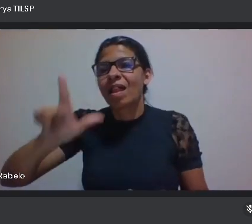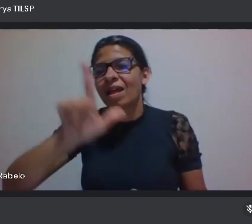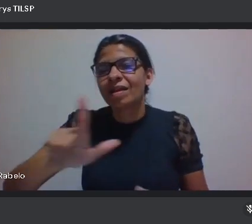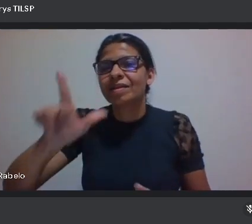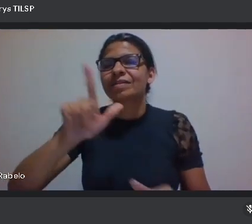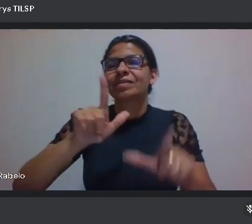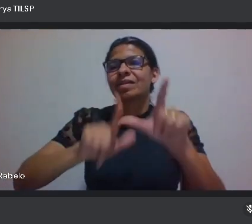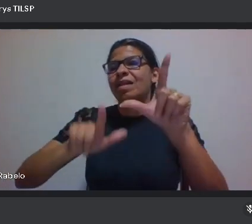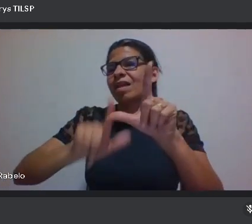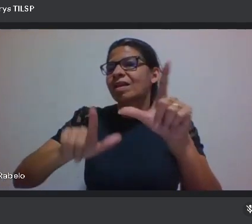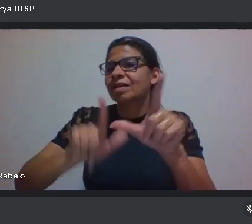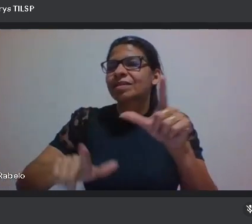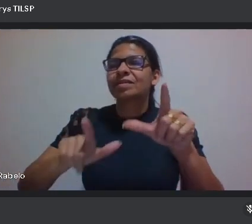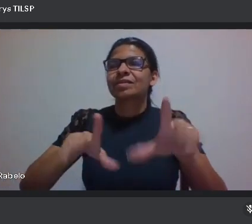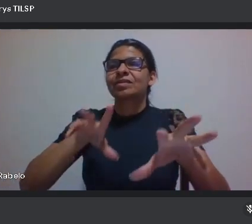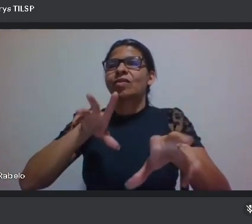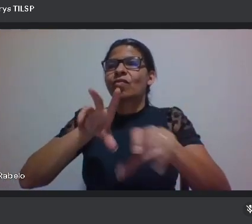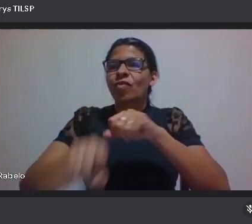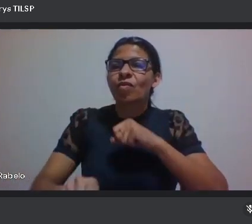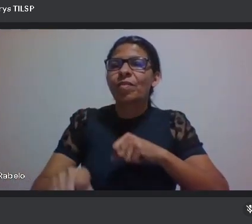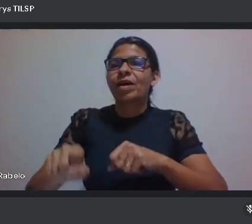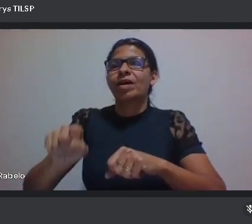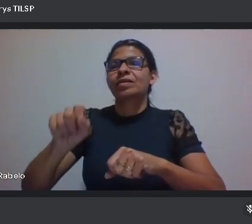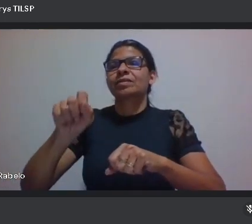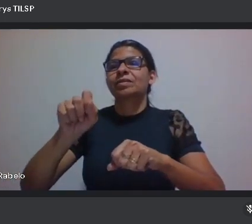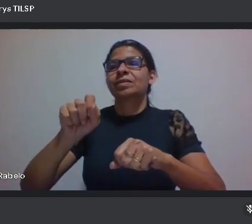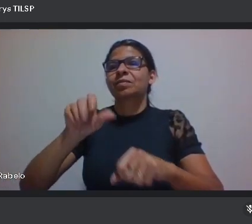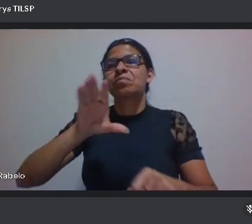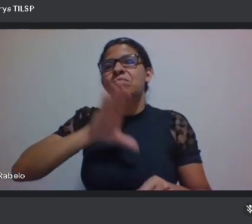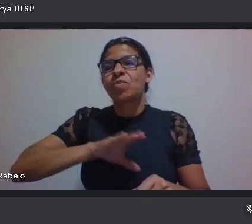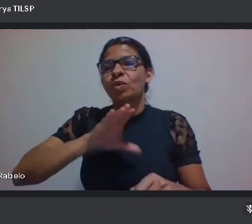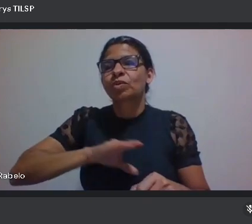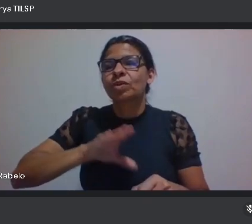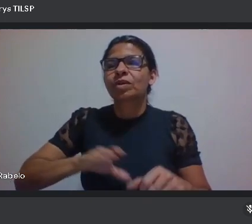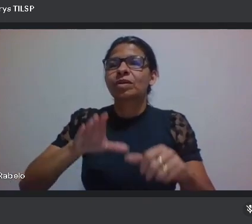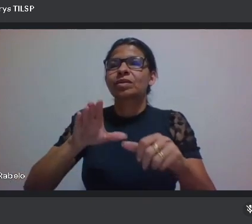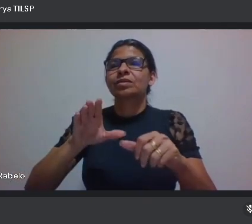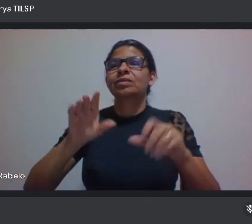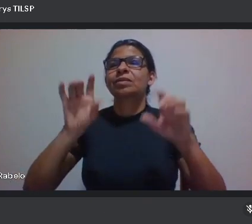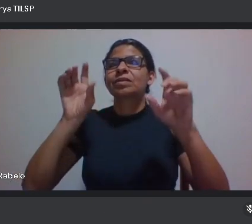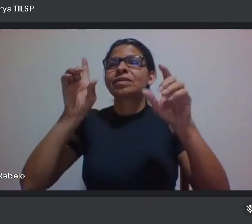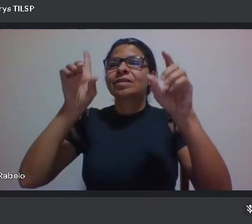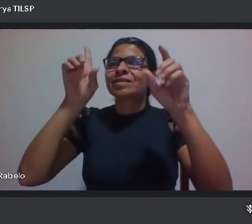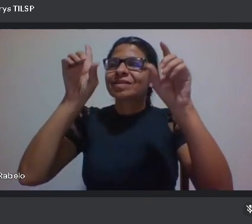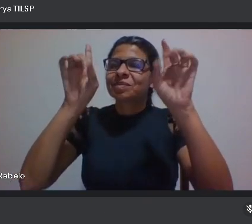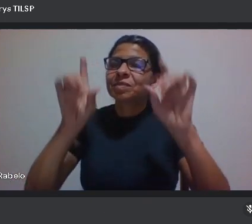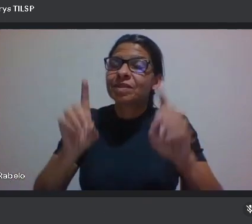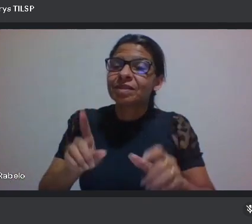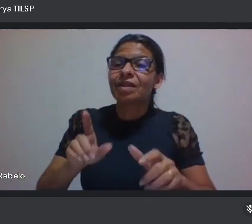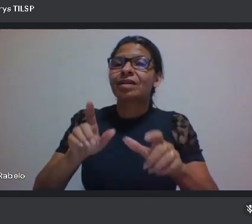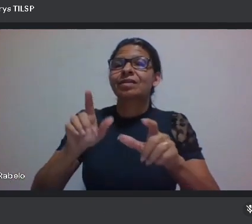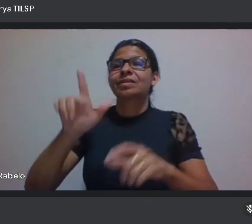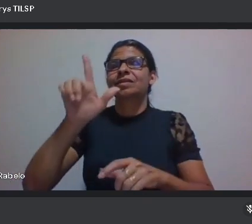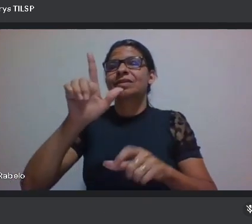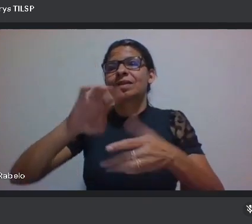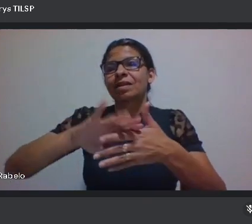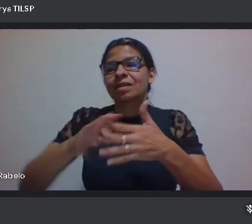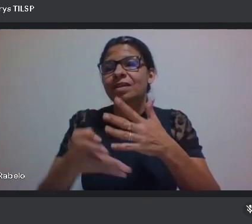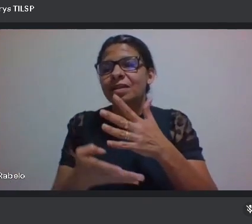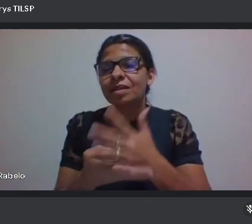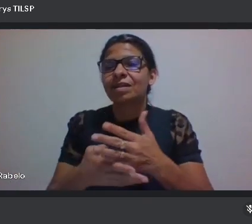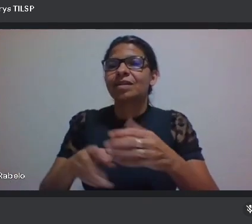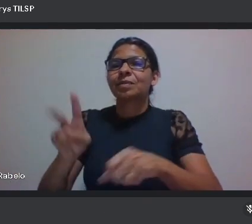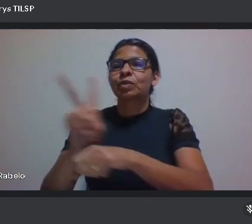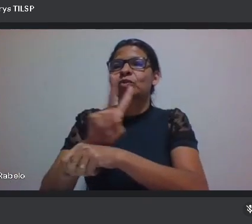em pedagogia e em normal superior. Eu sou especialista em Libras, em supervisão escolar, em educação à